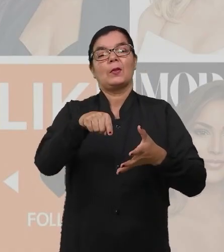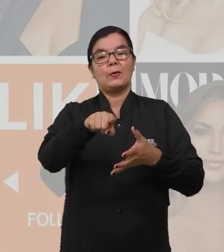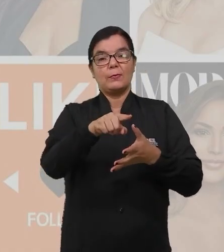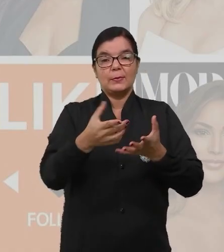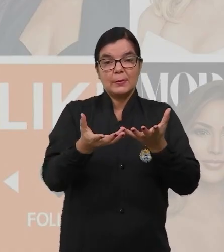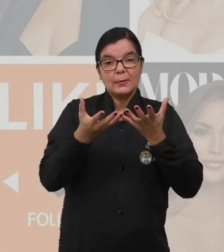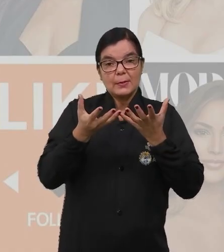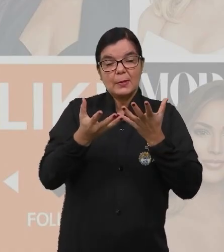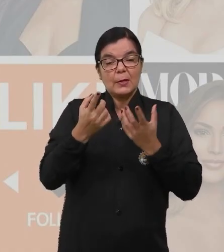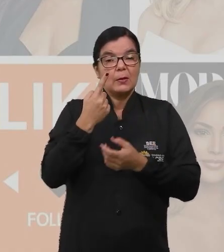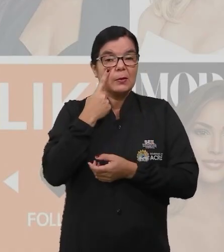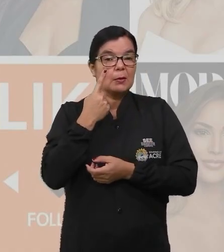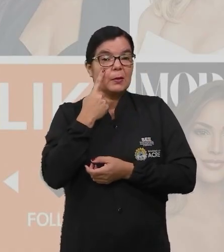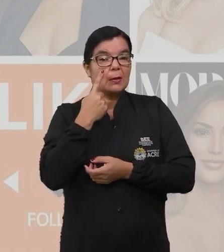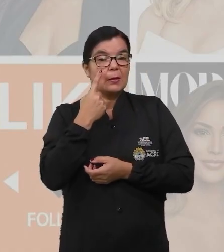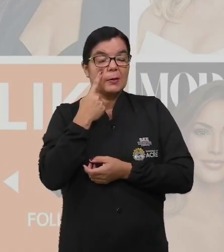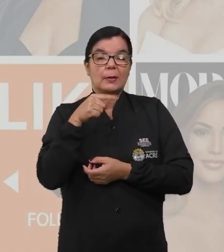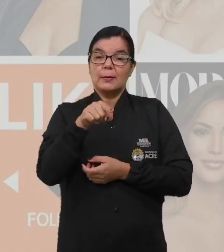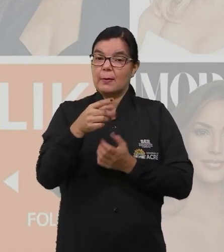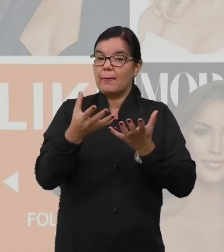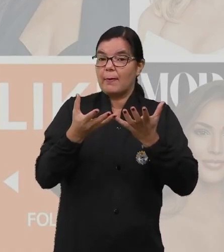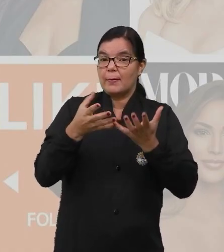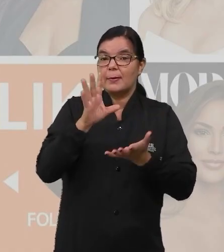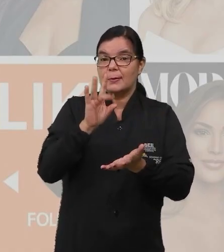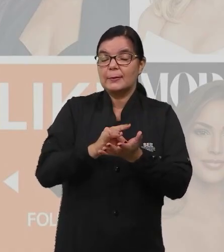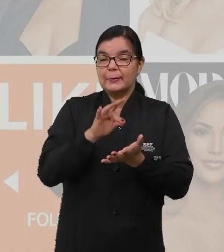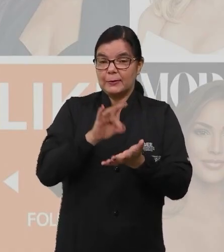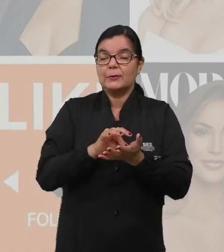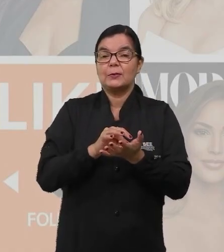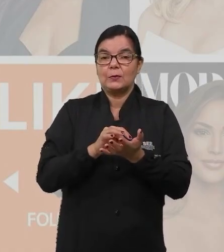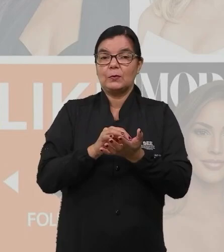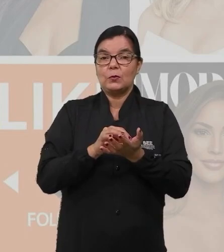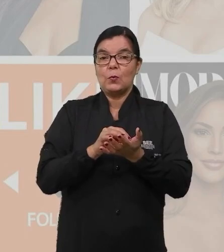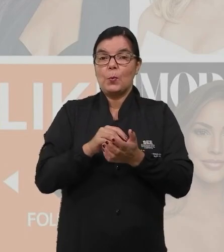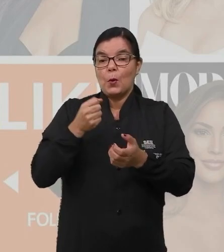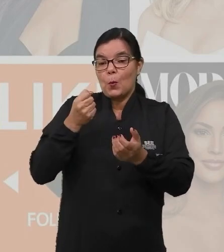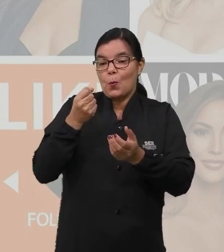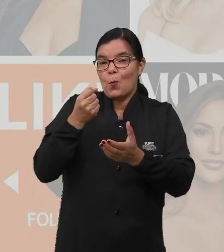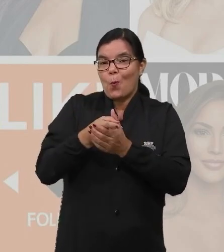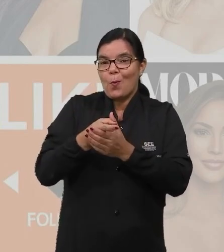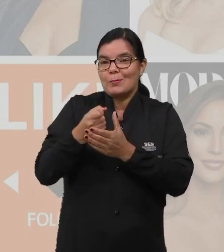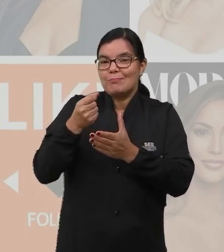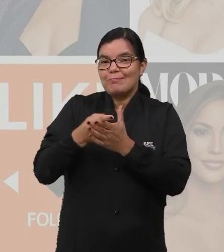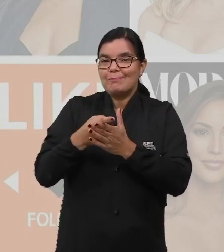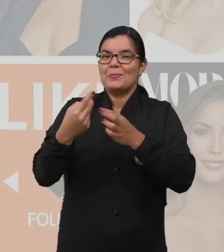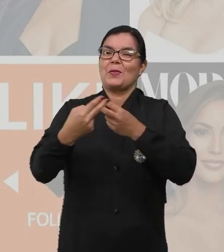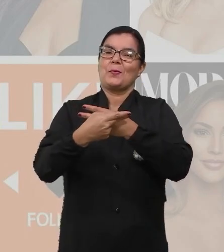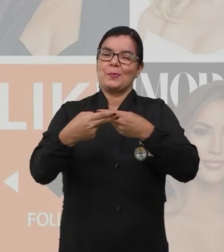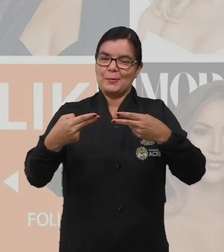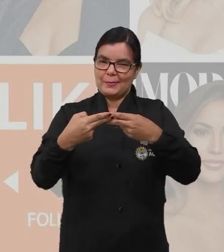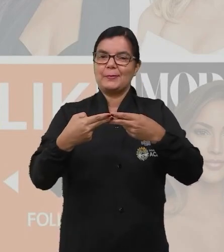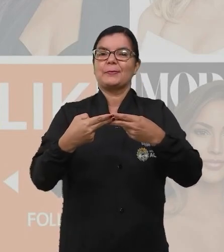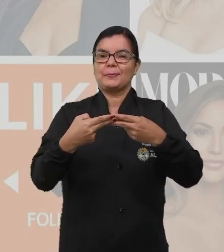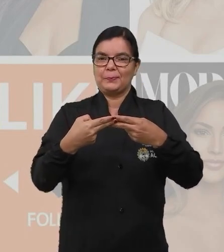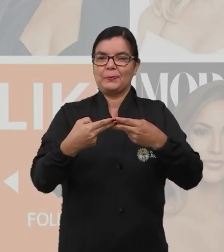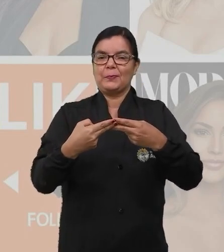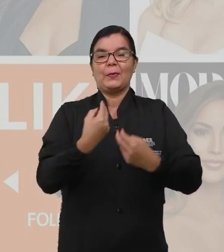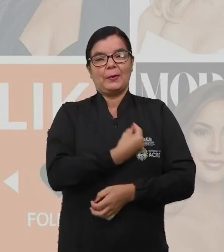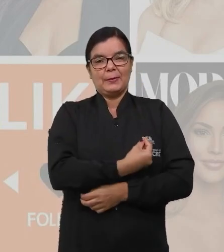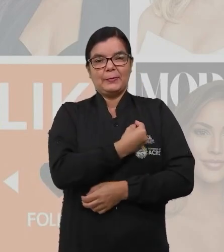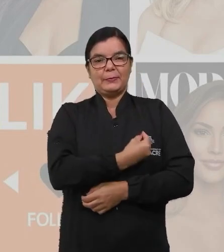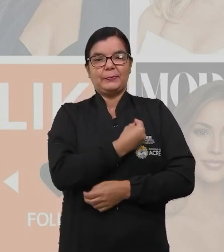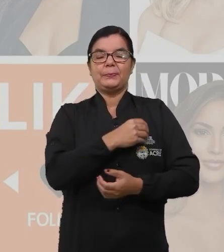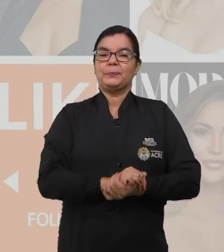queira observar, para que você queira, aliás, consumir determinados padrões de